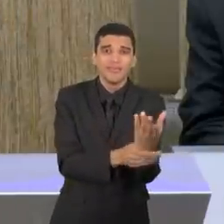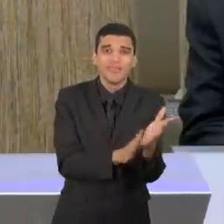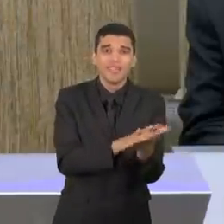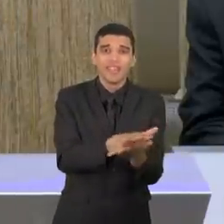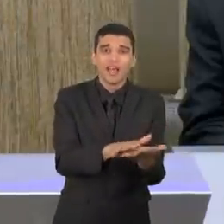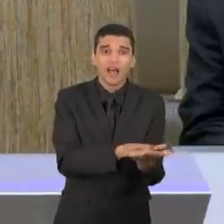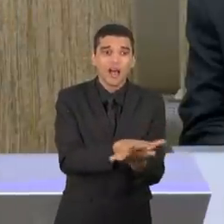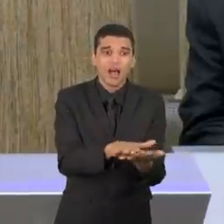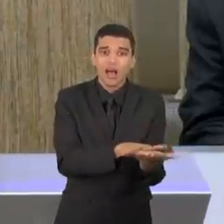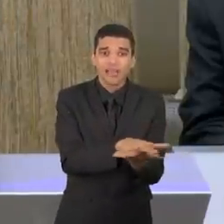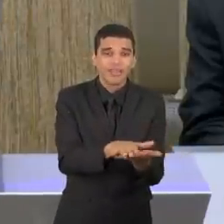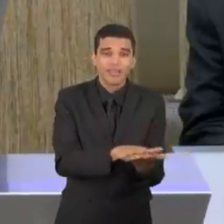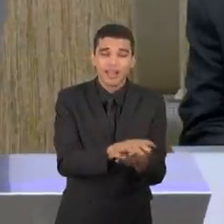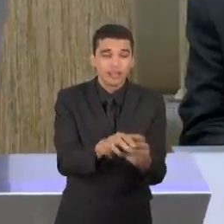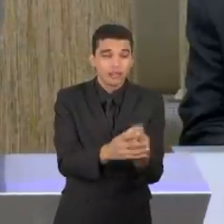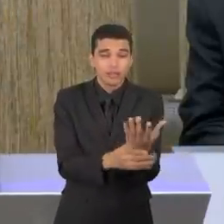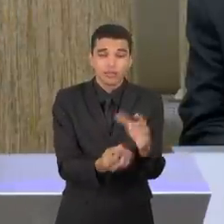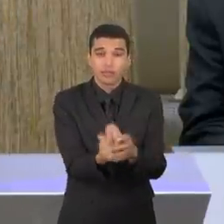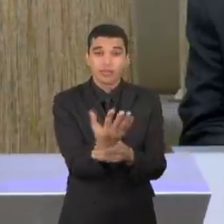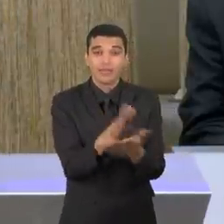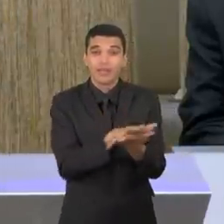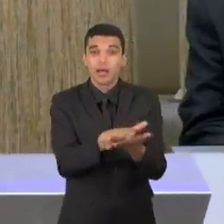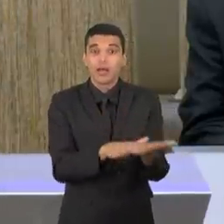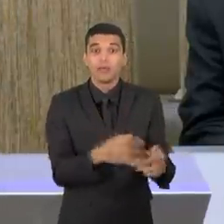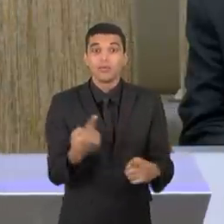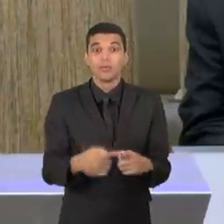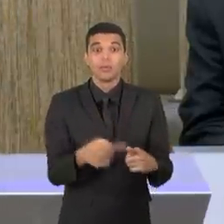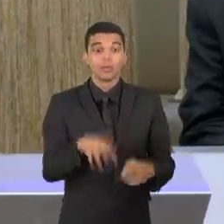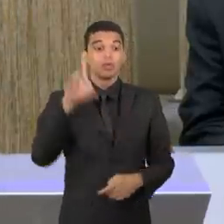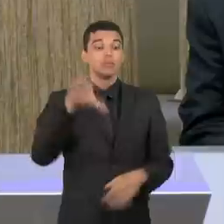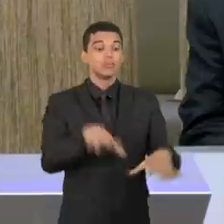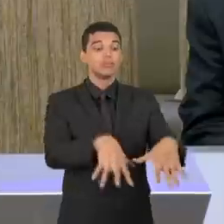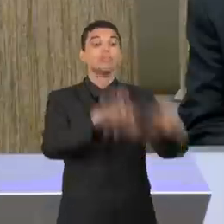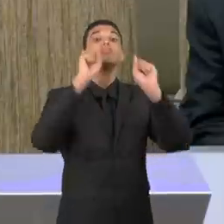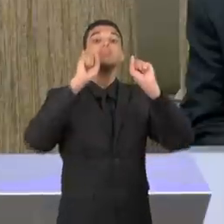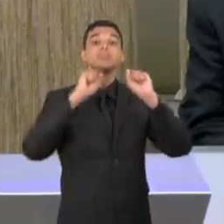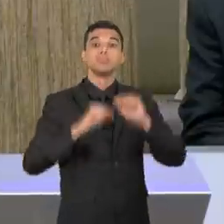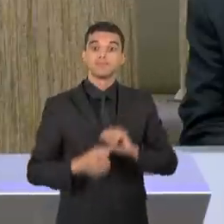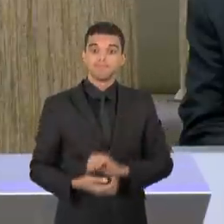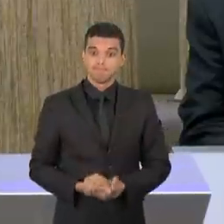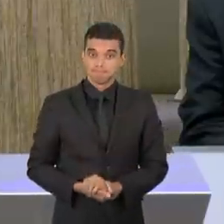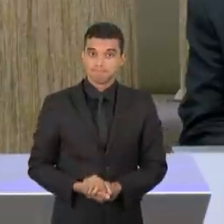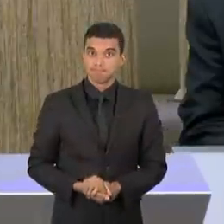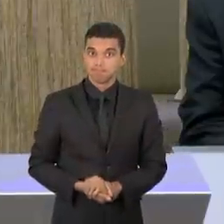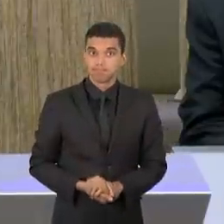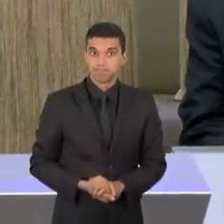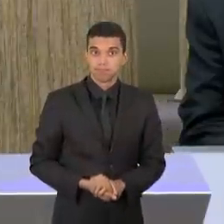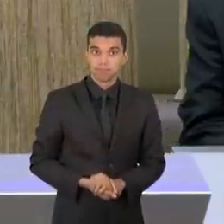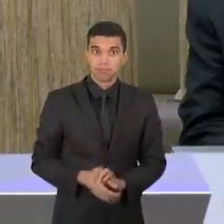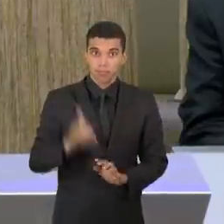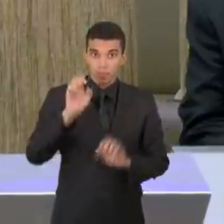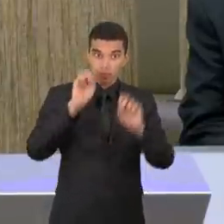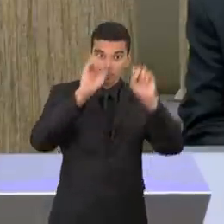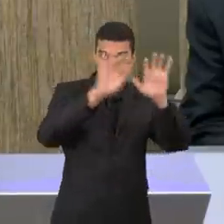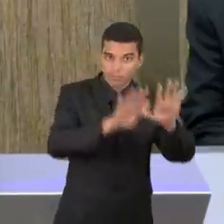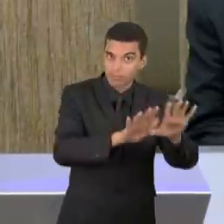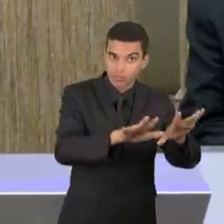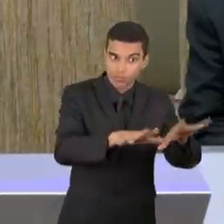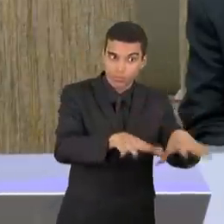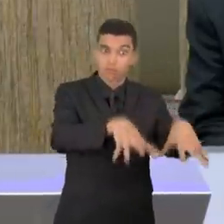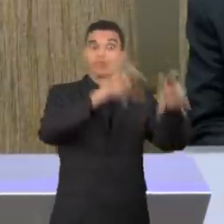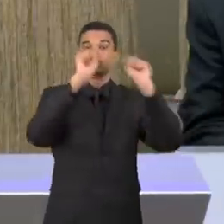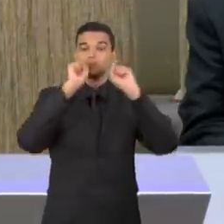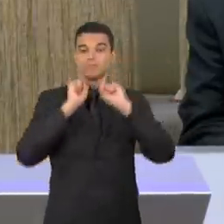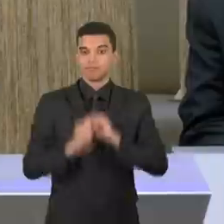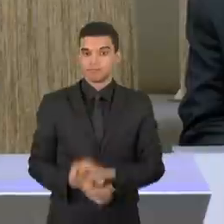Deus, quando usava, a gente vê que Deus se utilizava para falar de algumas situações futuras. E Deus usou a